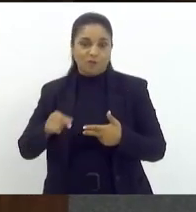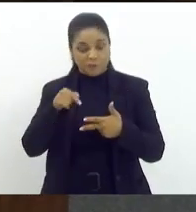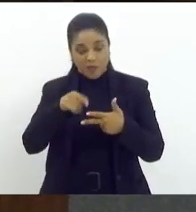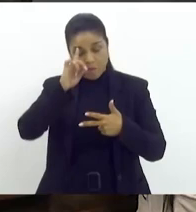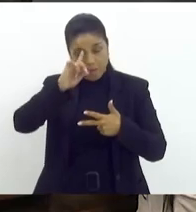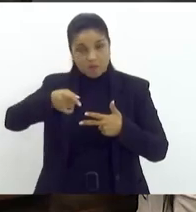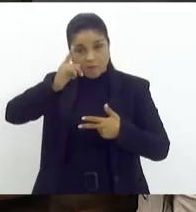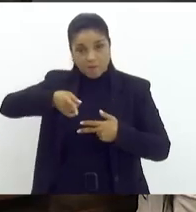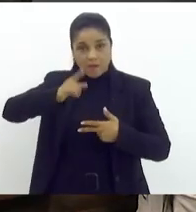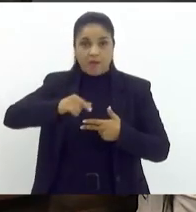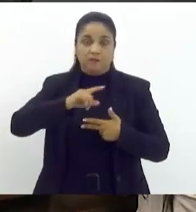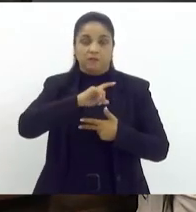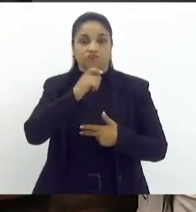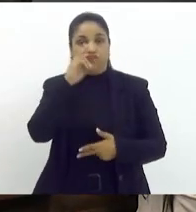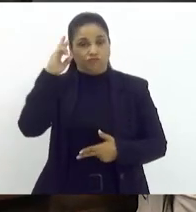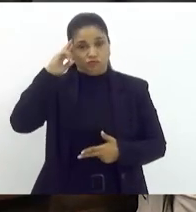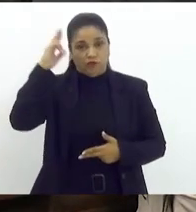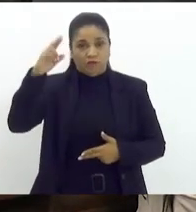do executivo